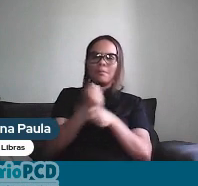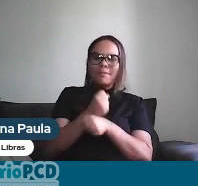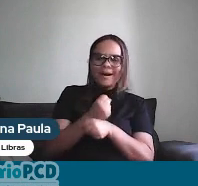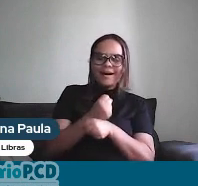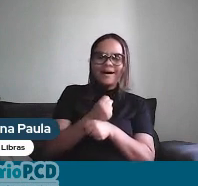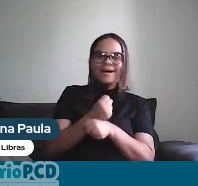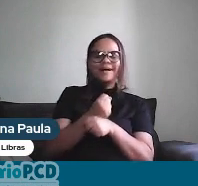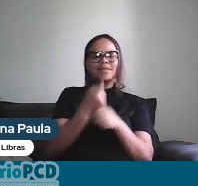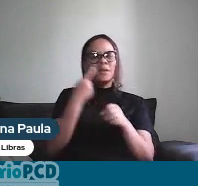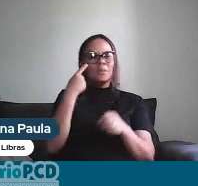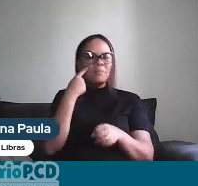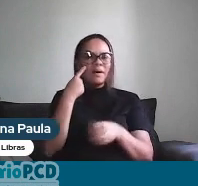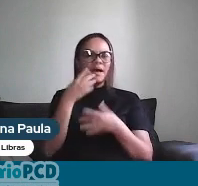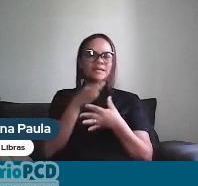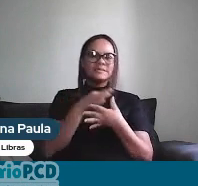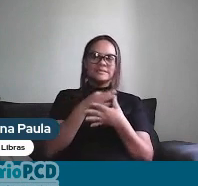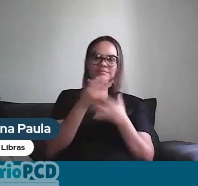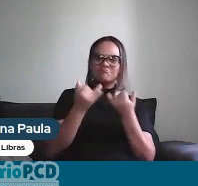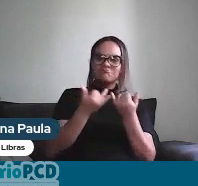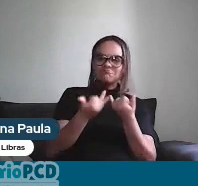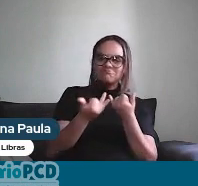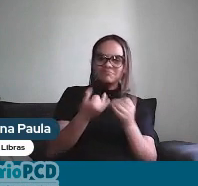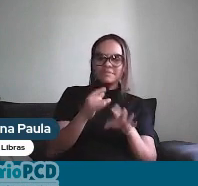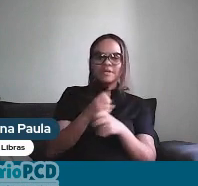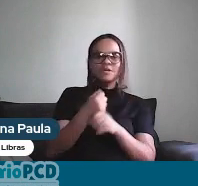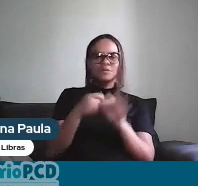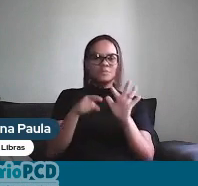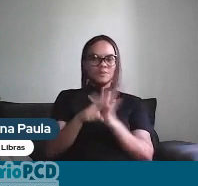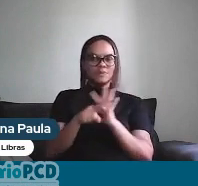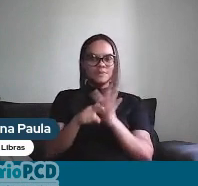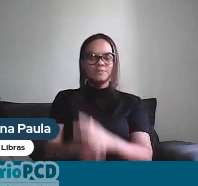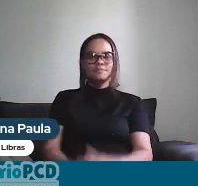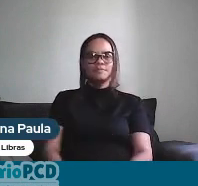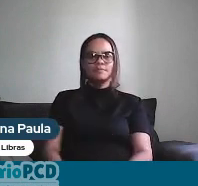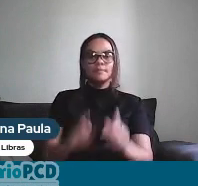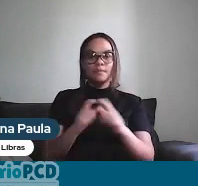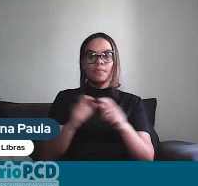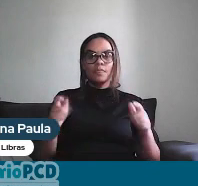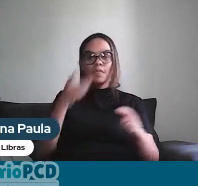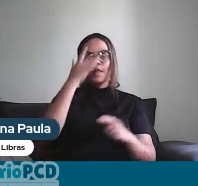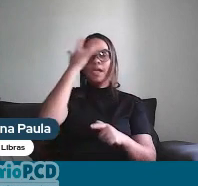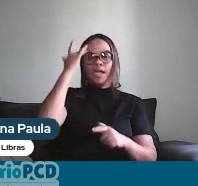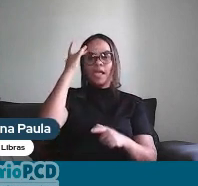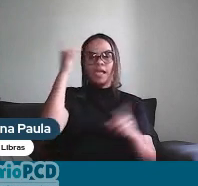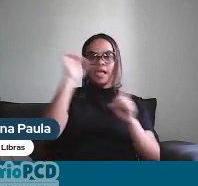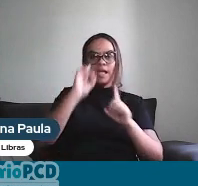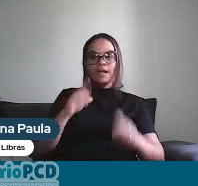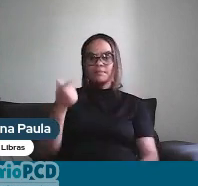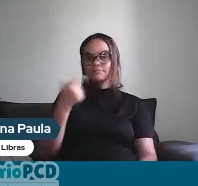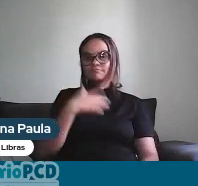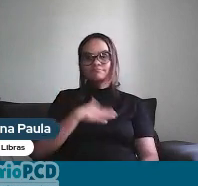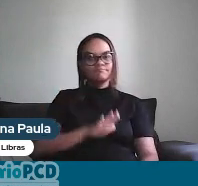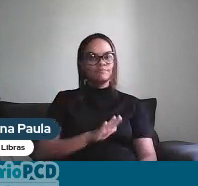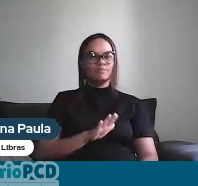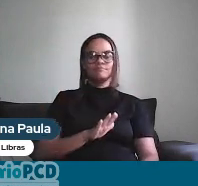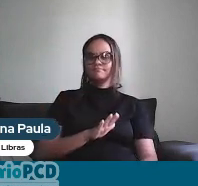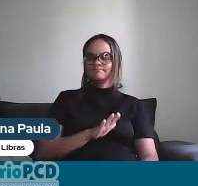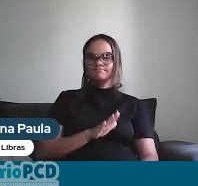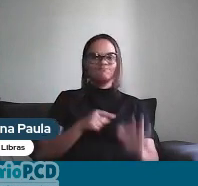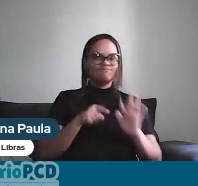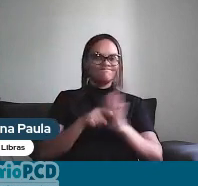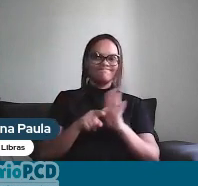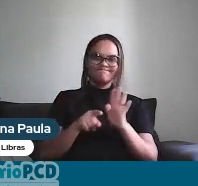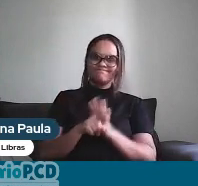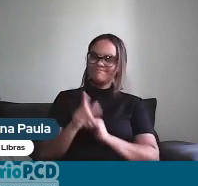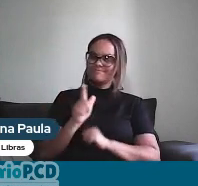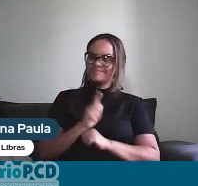total das pesquisas. Abrão, a maioria das pessoas com deficiência não gosta dessas pesquisas